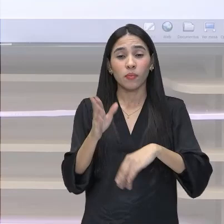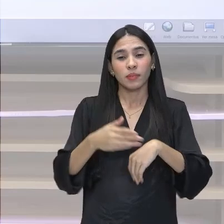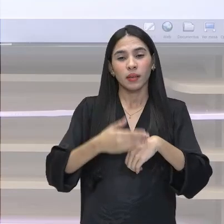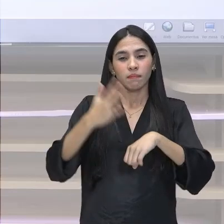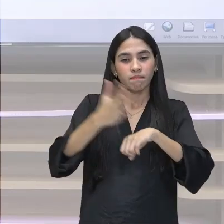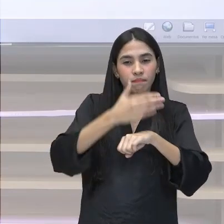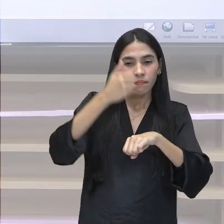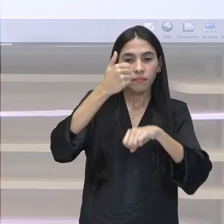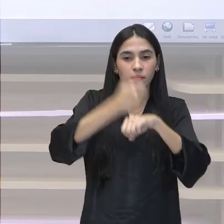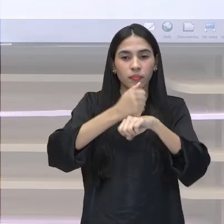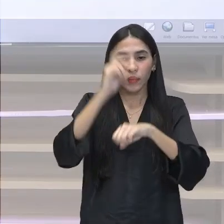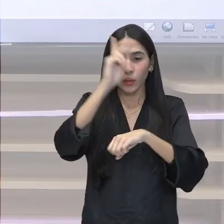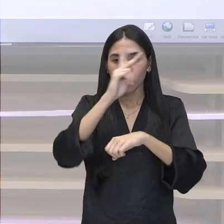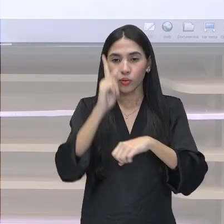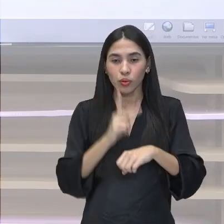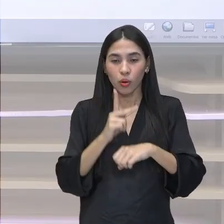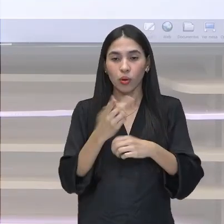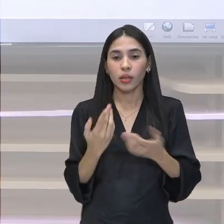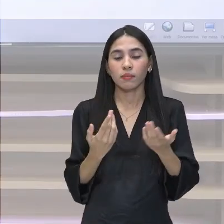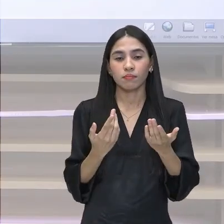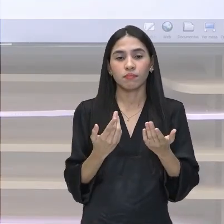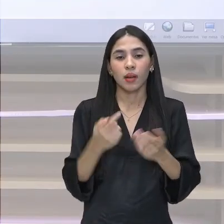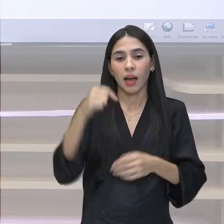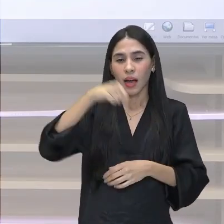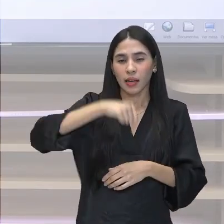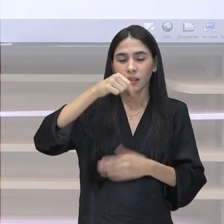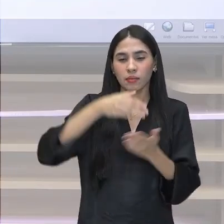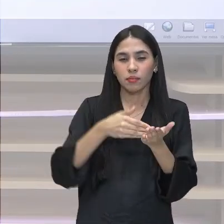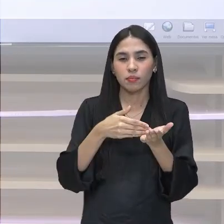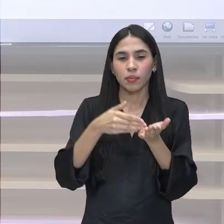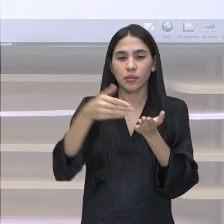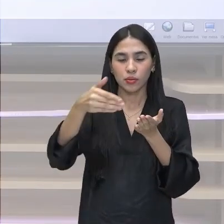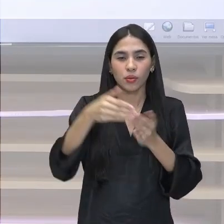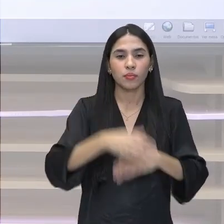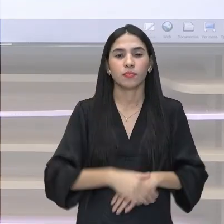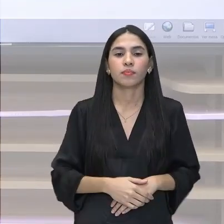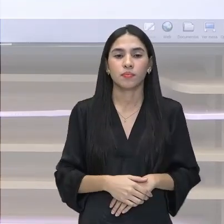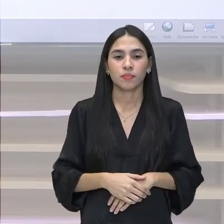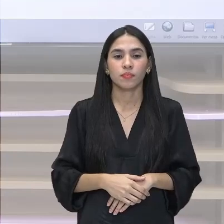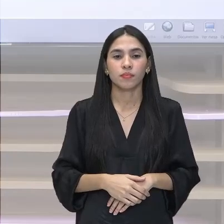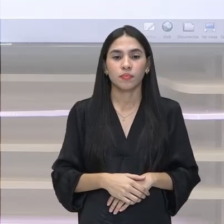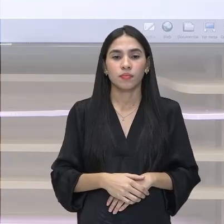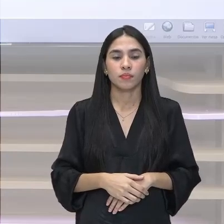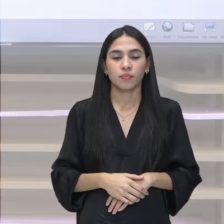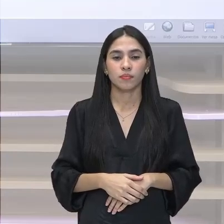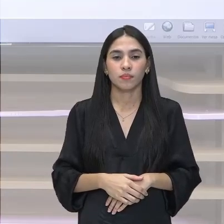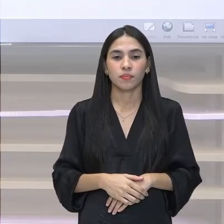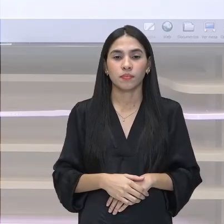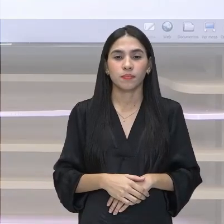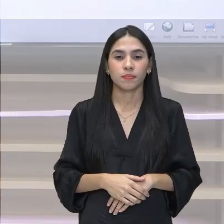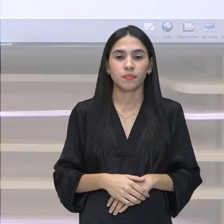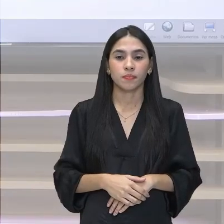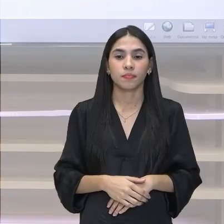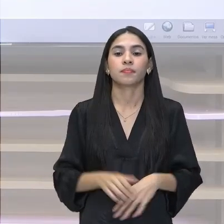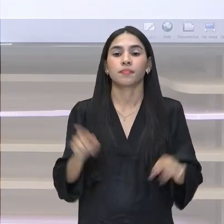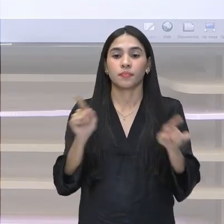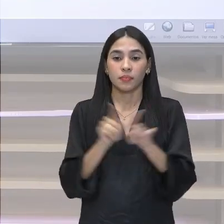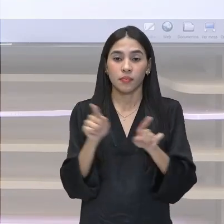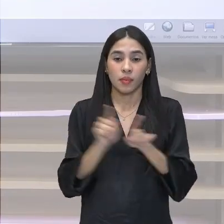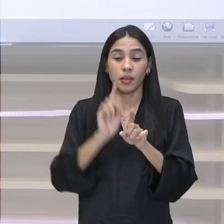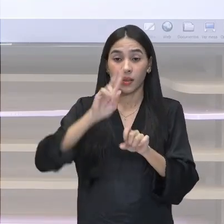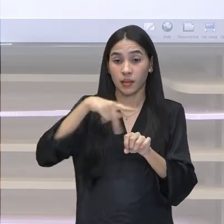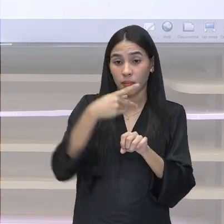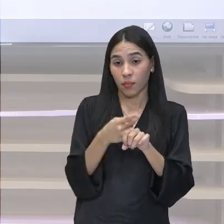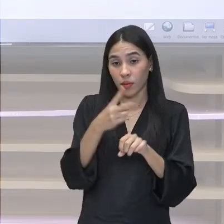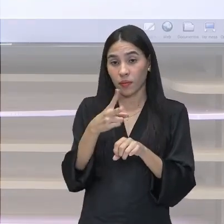da ocupação do nosso território, que se inicia por essa parte do território brasileiro, que depois ela vai